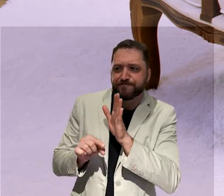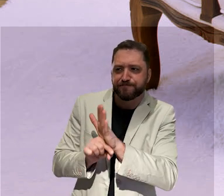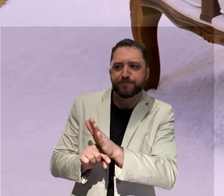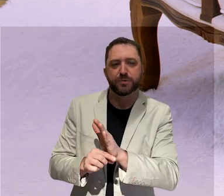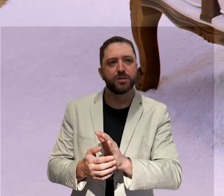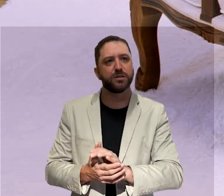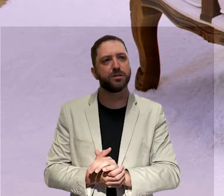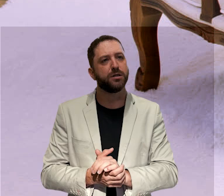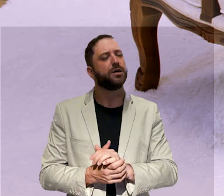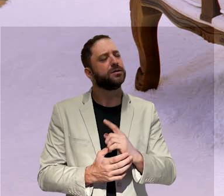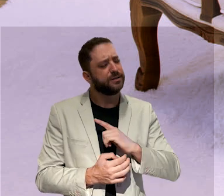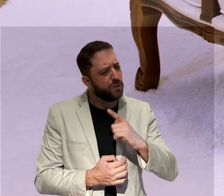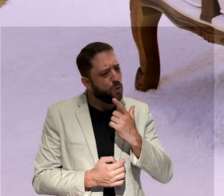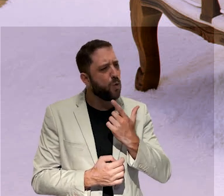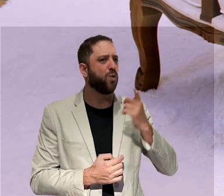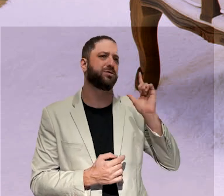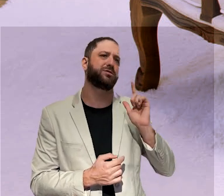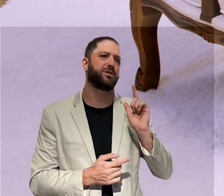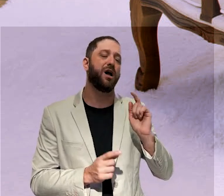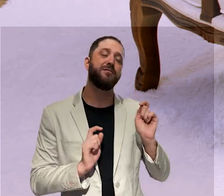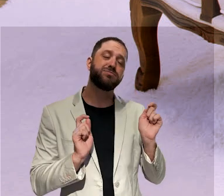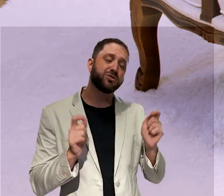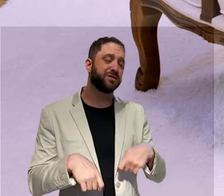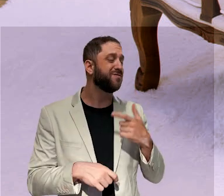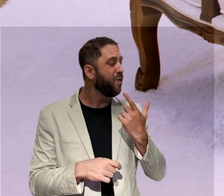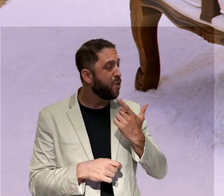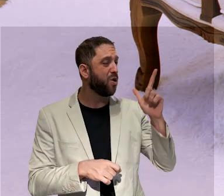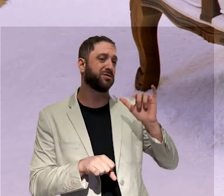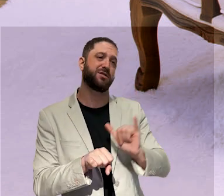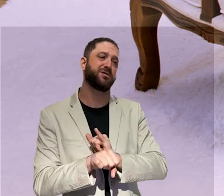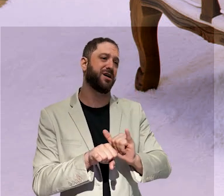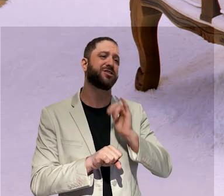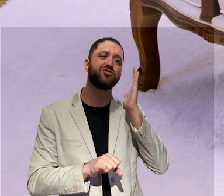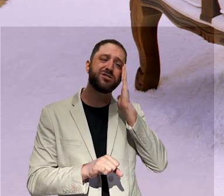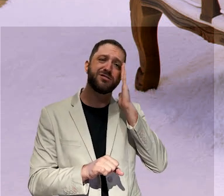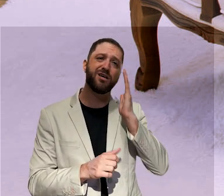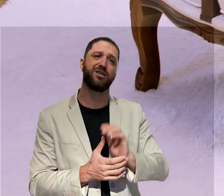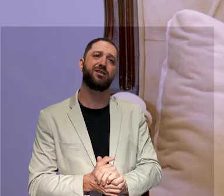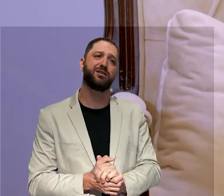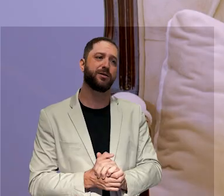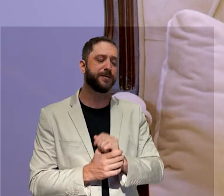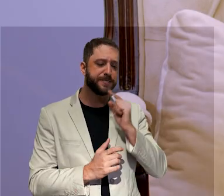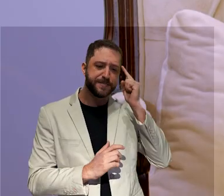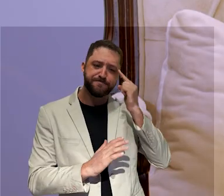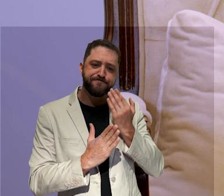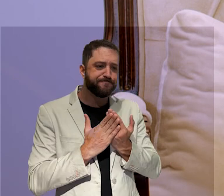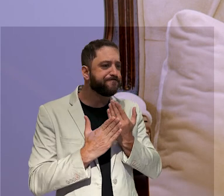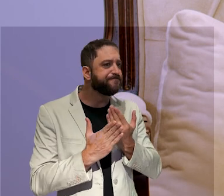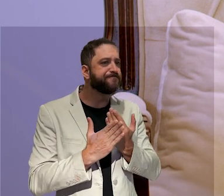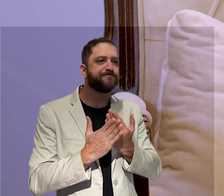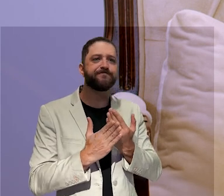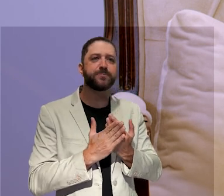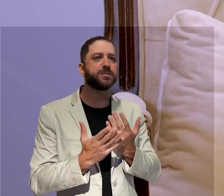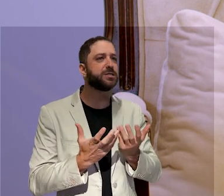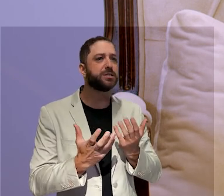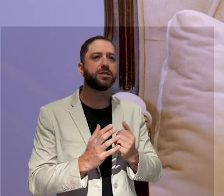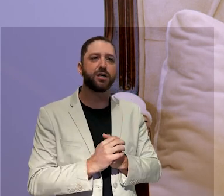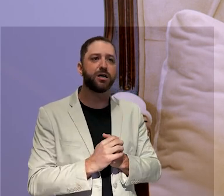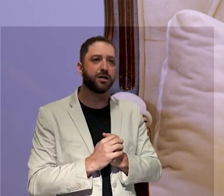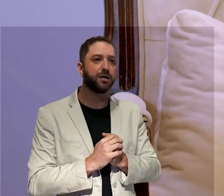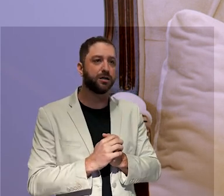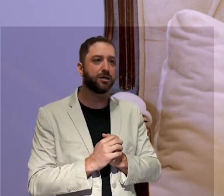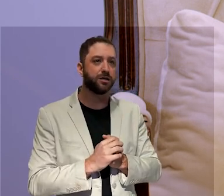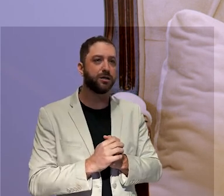o que falar. E eu sei que tem algo a mais que eu posso oferecer para essa pessoa. E essa insatisfação me gerou, inclusive,